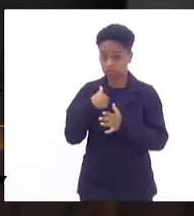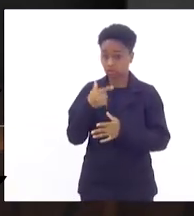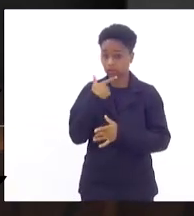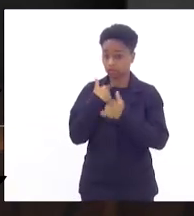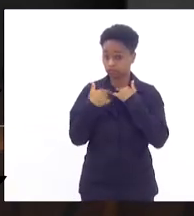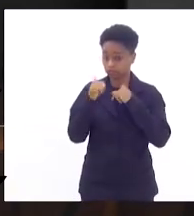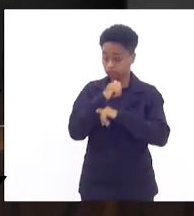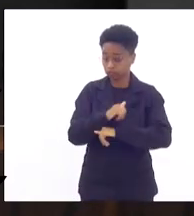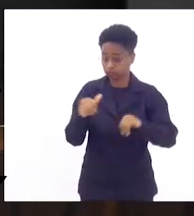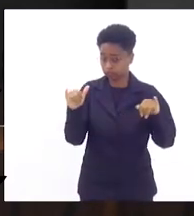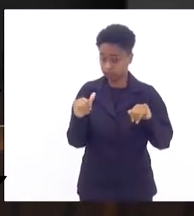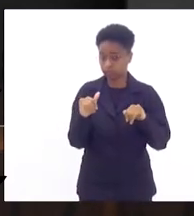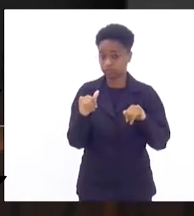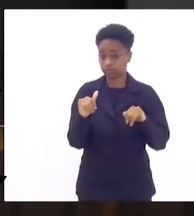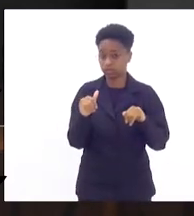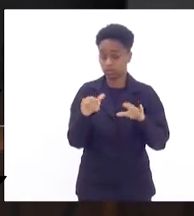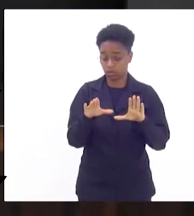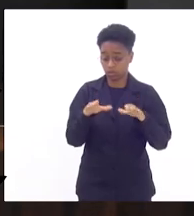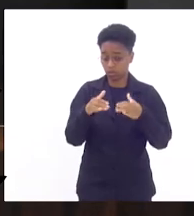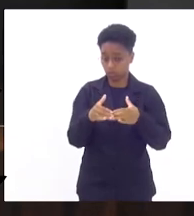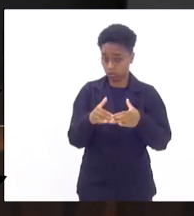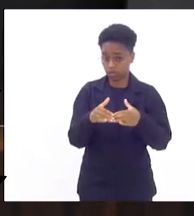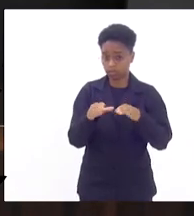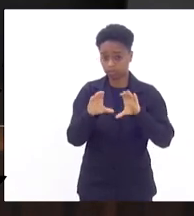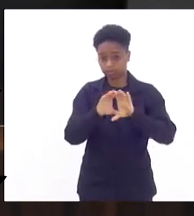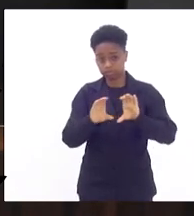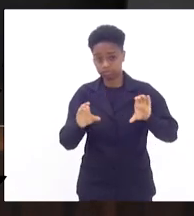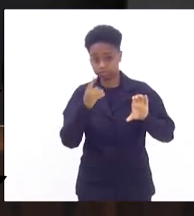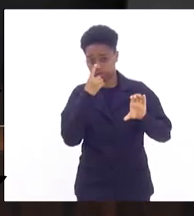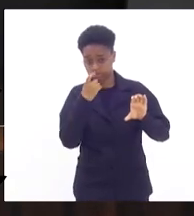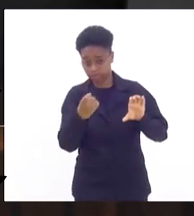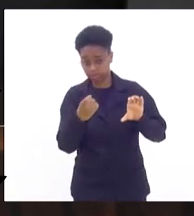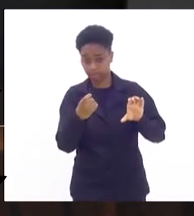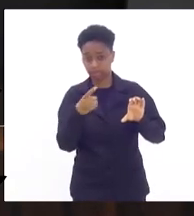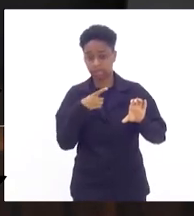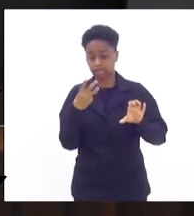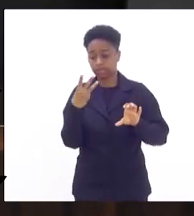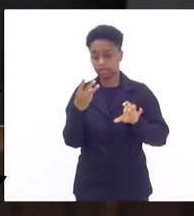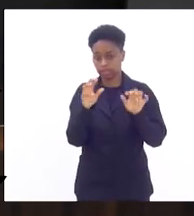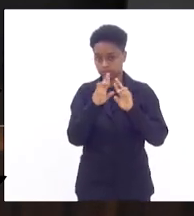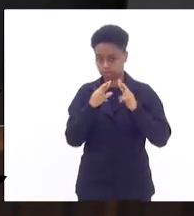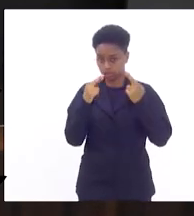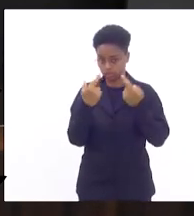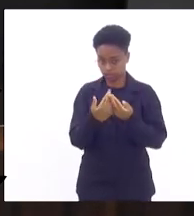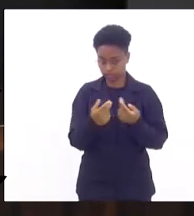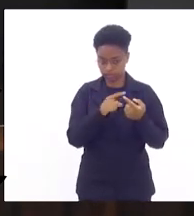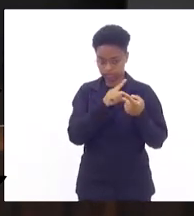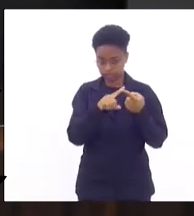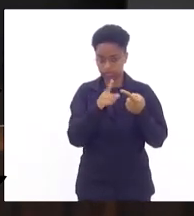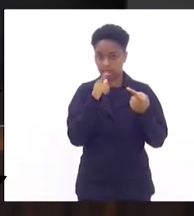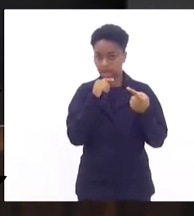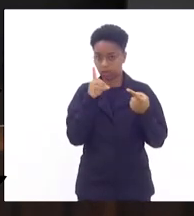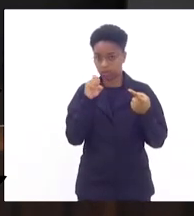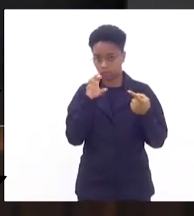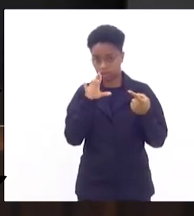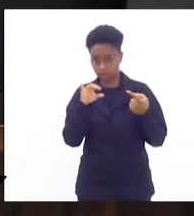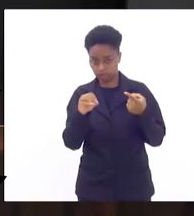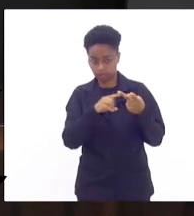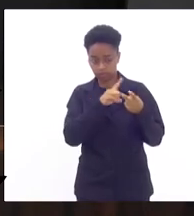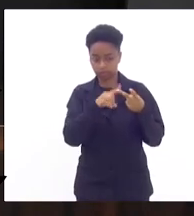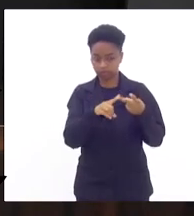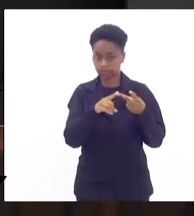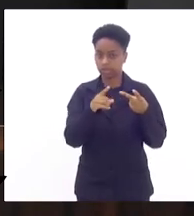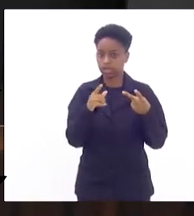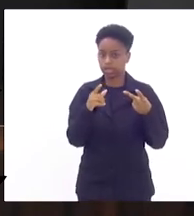Comissão de Saneamento Ambiental fez 3 reuniões. A primeira com a Águas do Rio, a